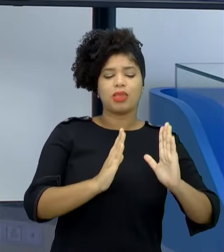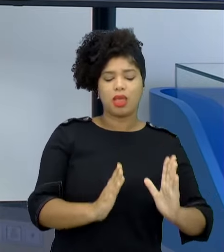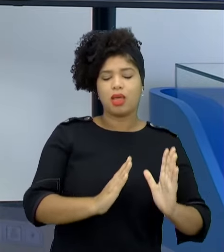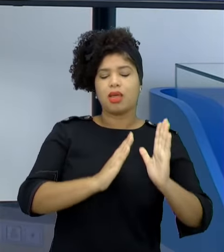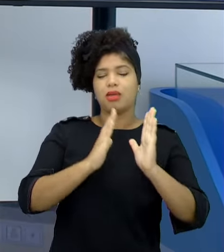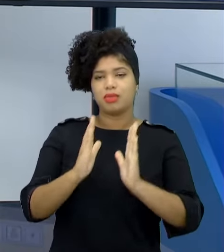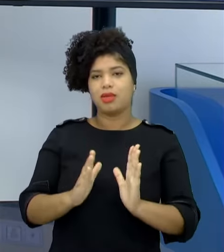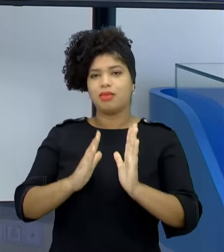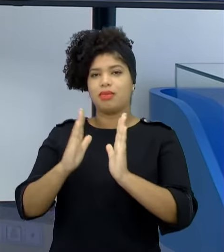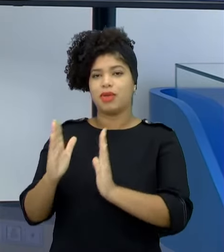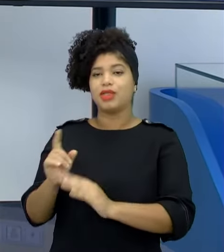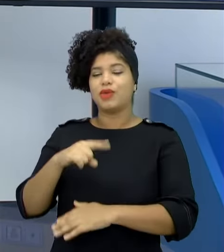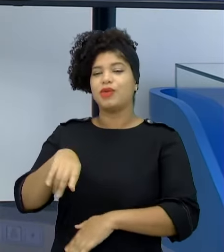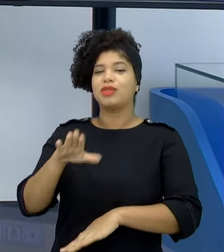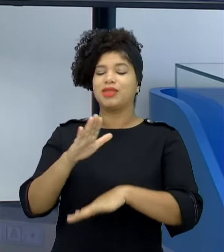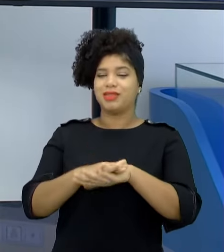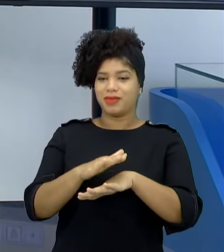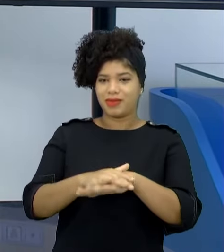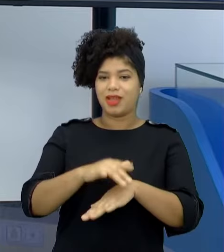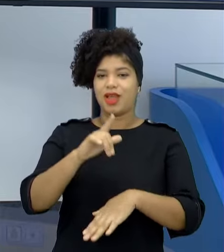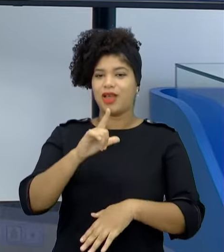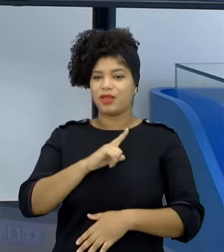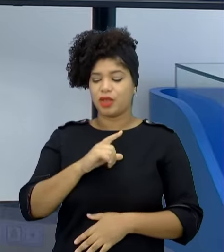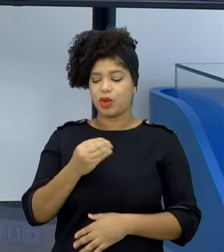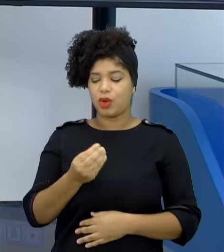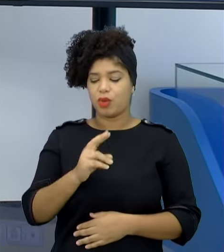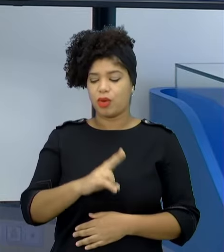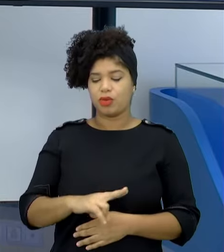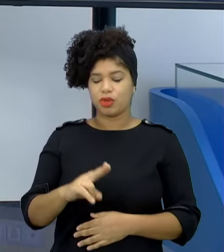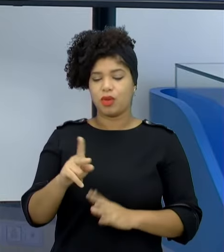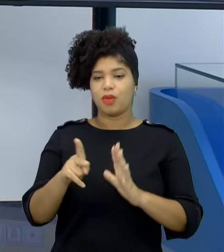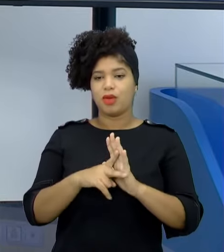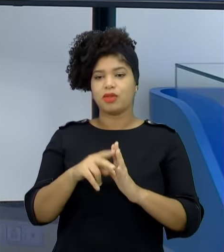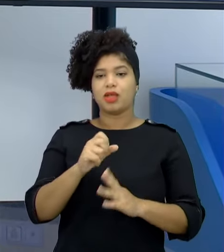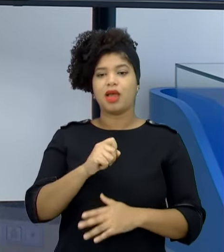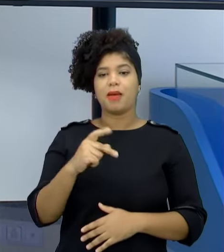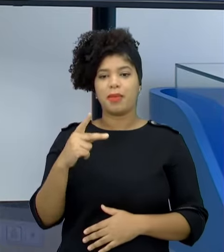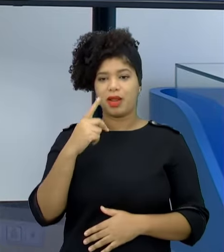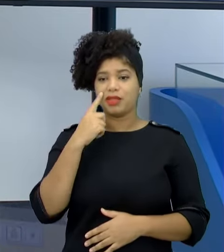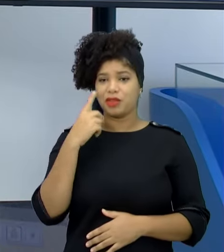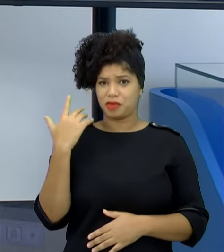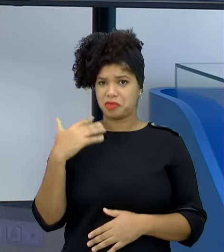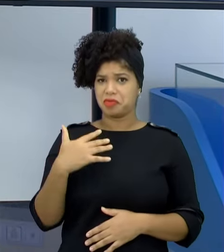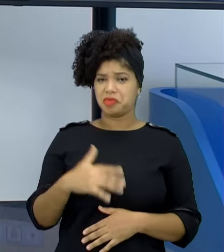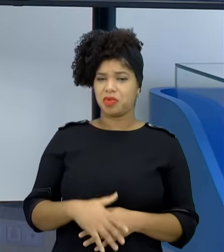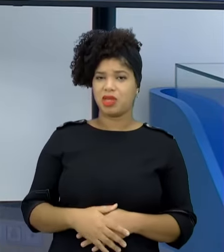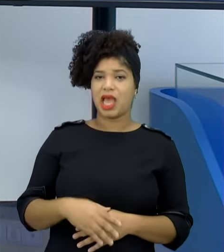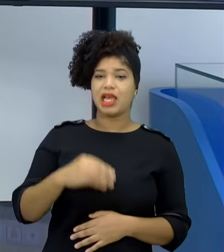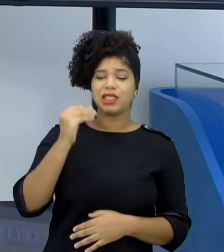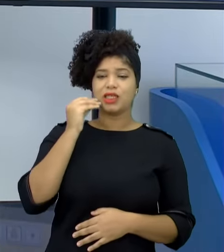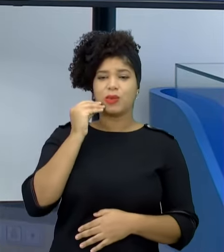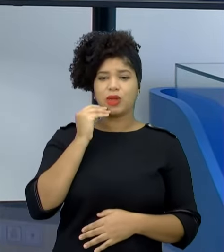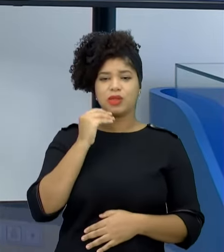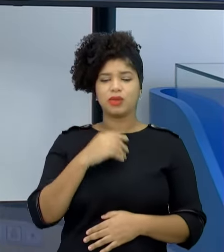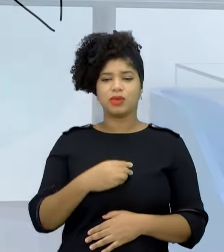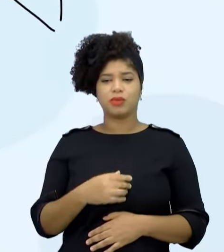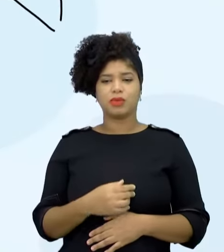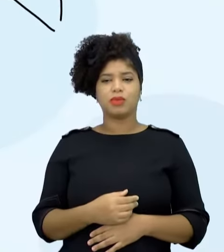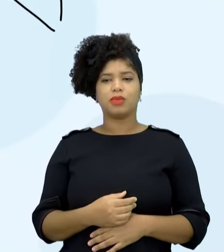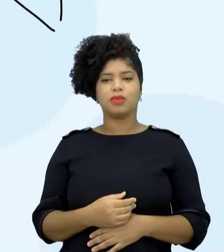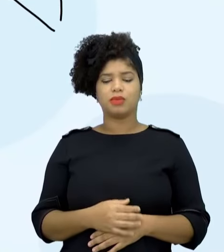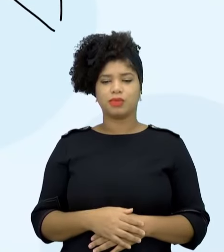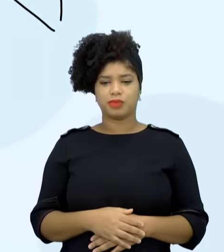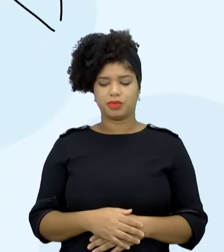você foi desenvolvendo aí com o uso desse aplicativo aí do PhET, desse simulador, né? Aqui dentro,